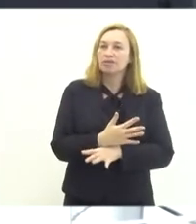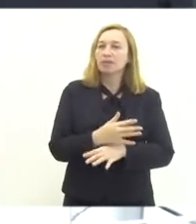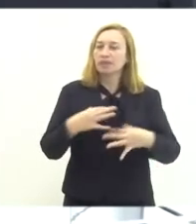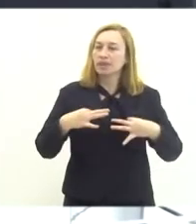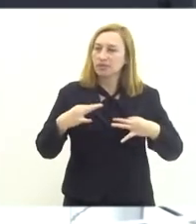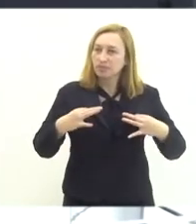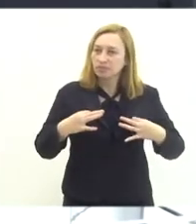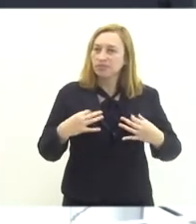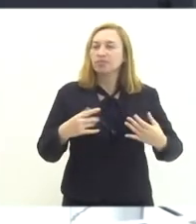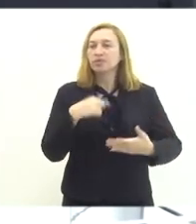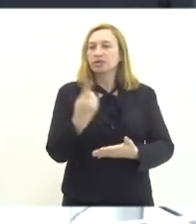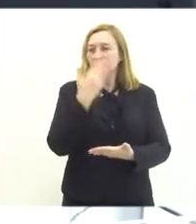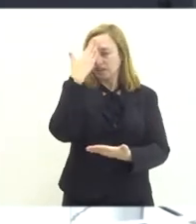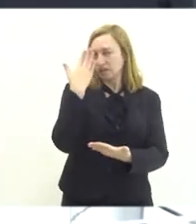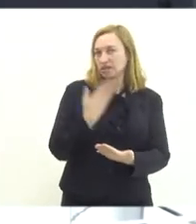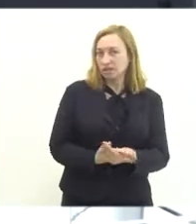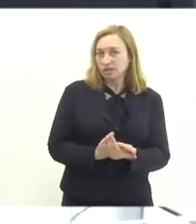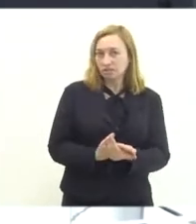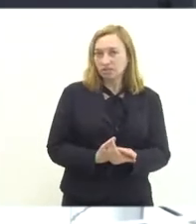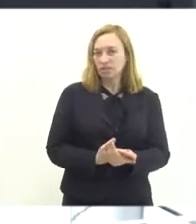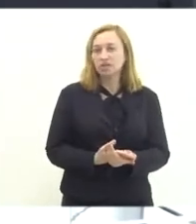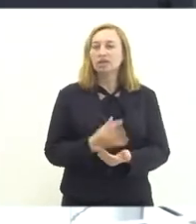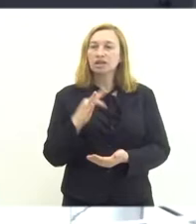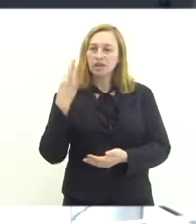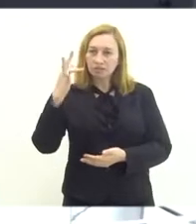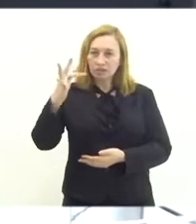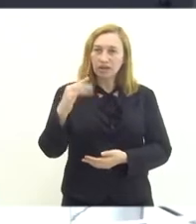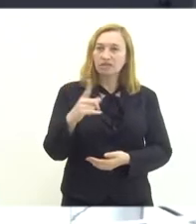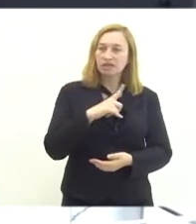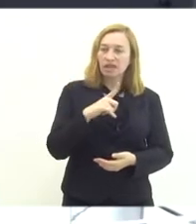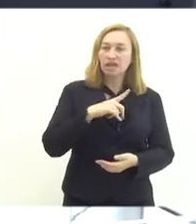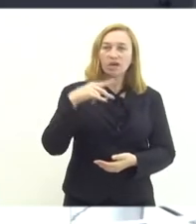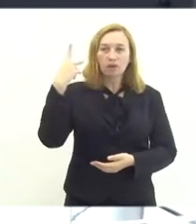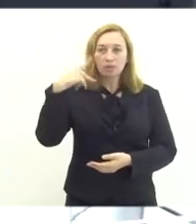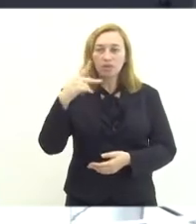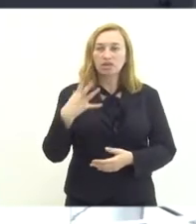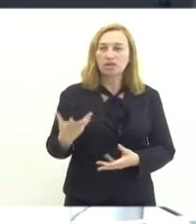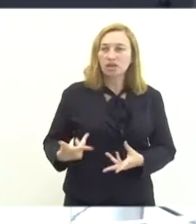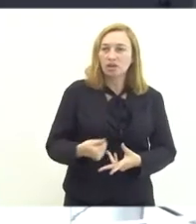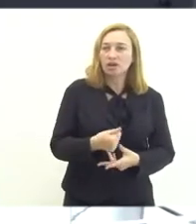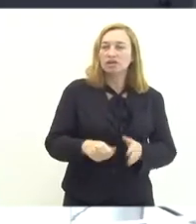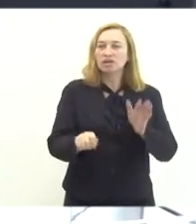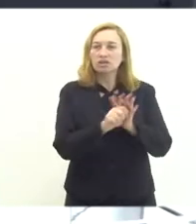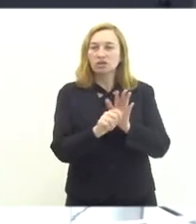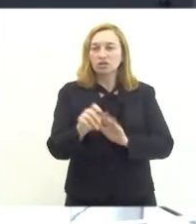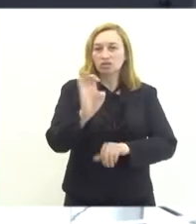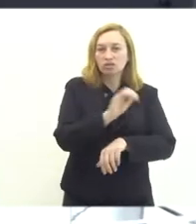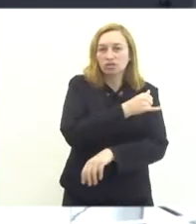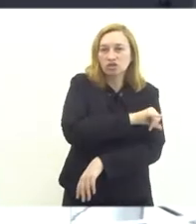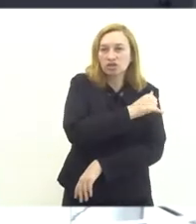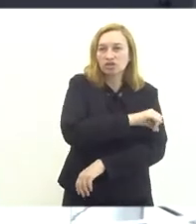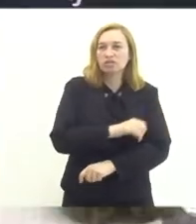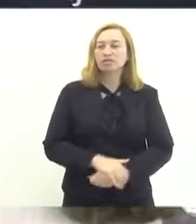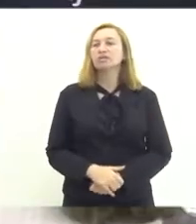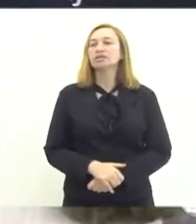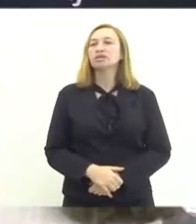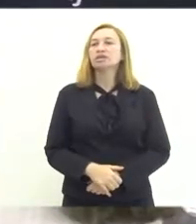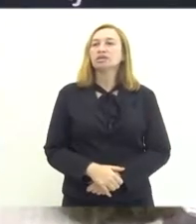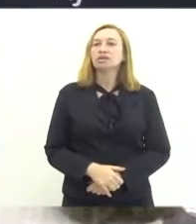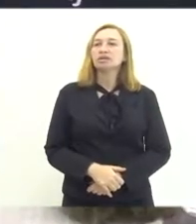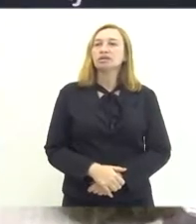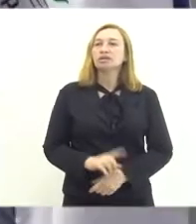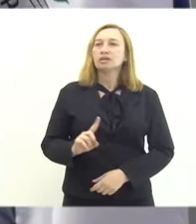também a disposição EA gente acredita e crer que dentro em breve a gente vai ter uma política efetiva sobre drogas no Rio de Janeiro em